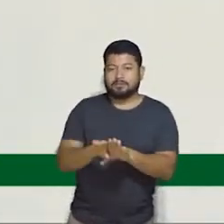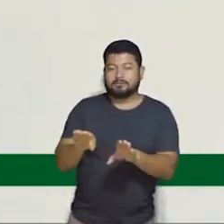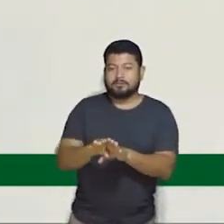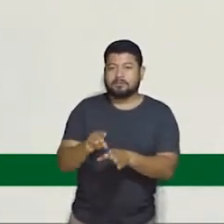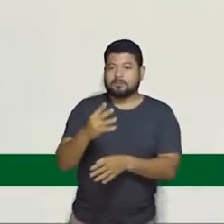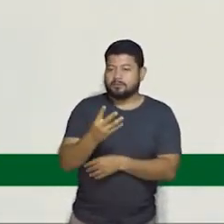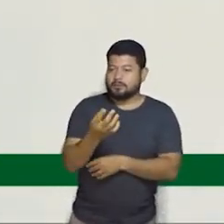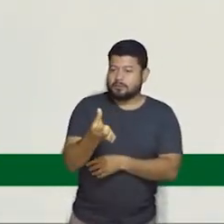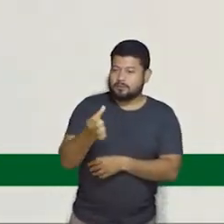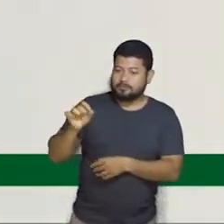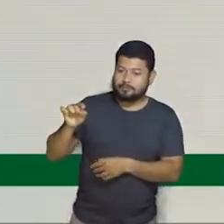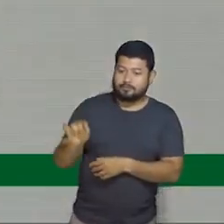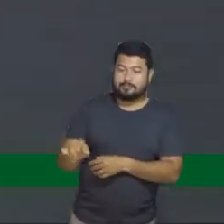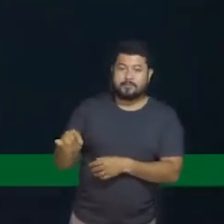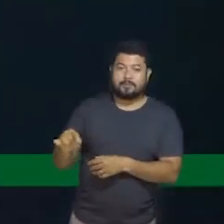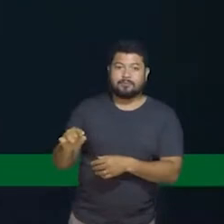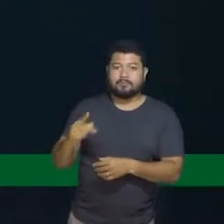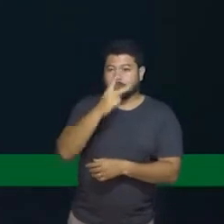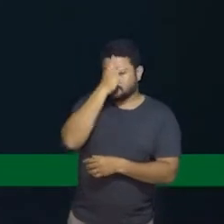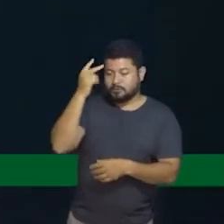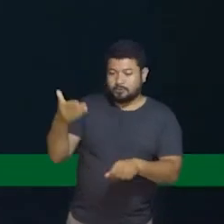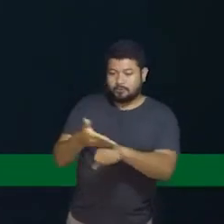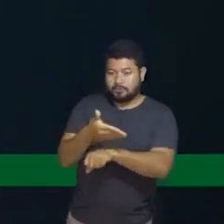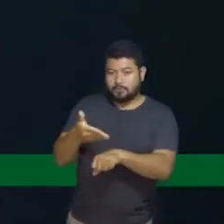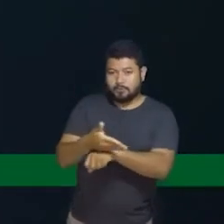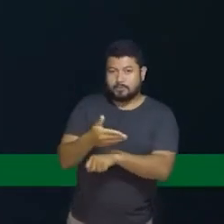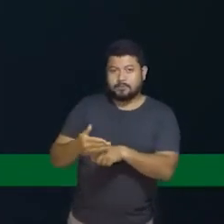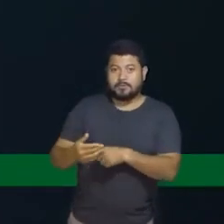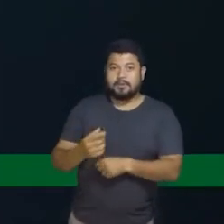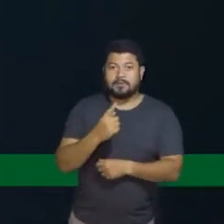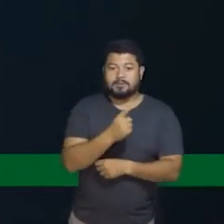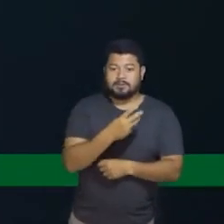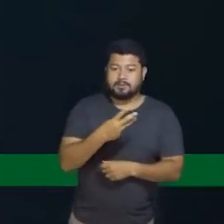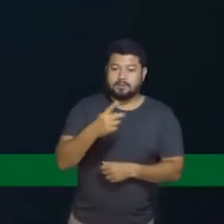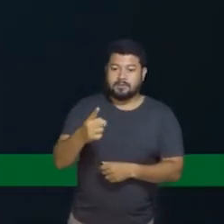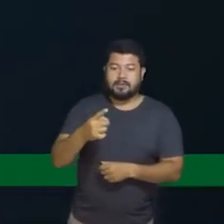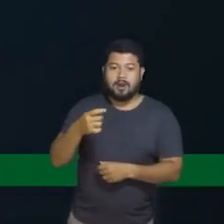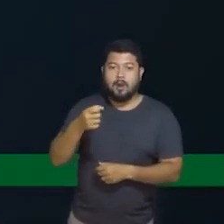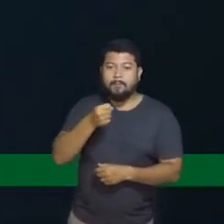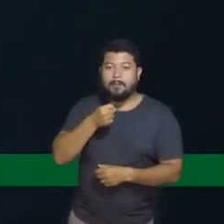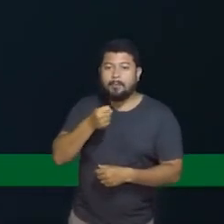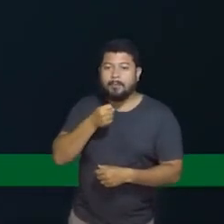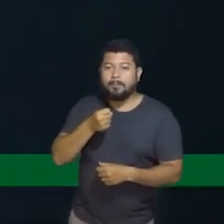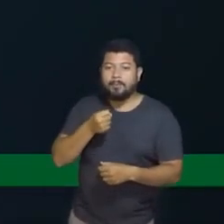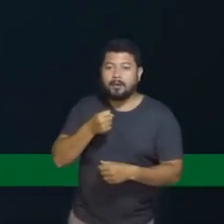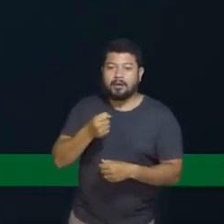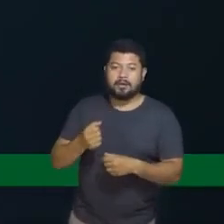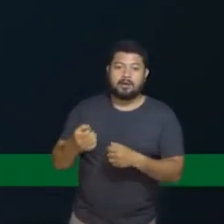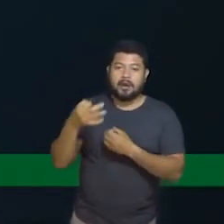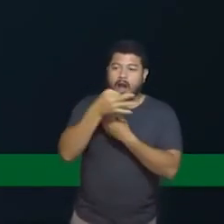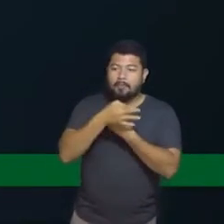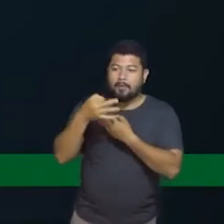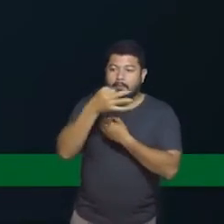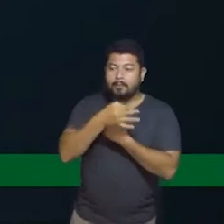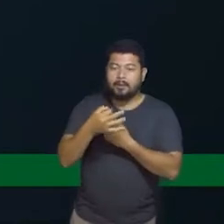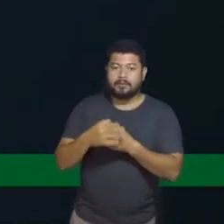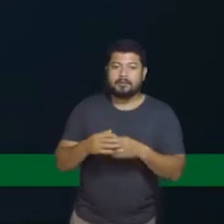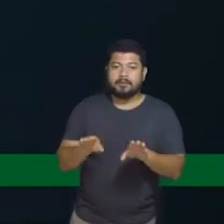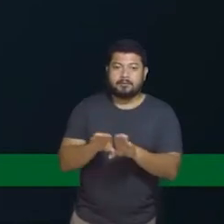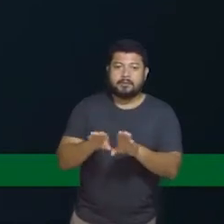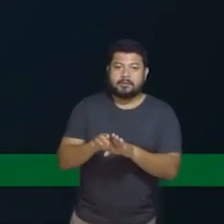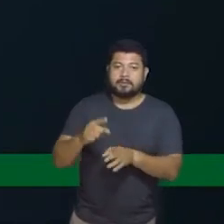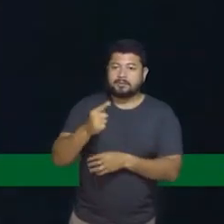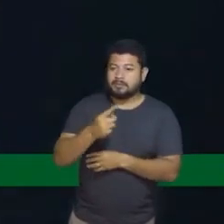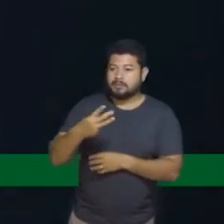46.270 filiados, 131 narradores credenciados e 41 juízes, sendo que também temos